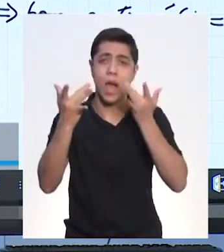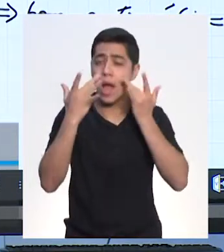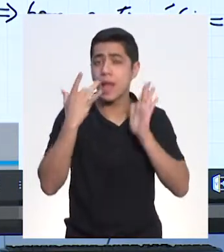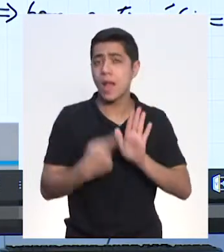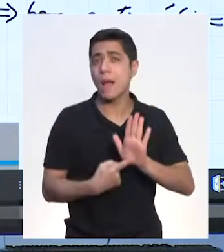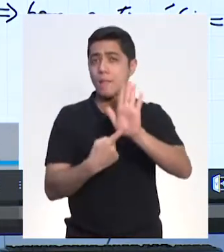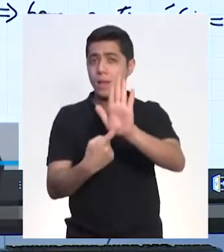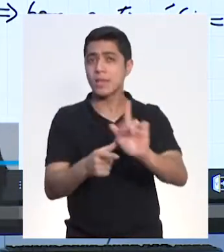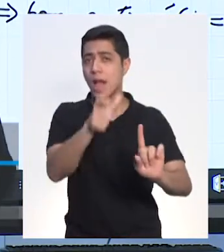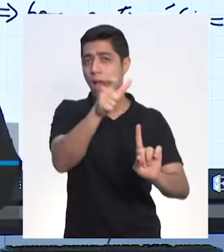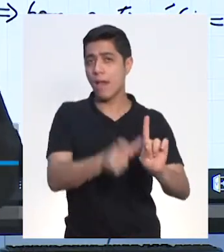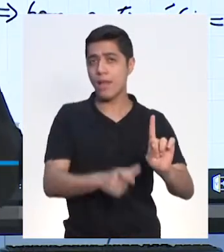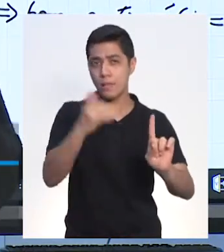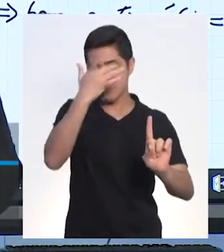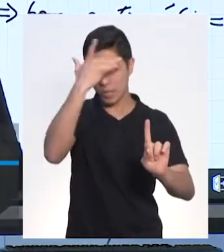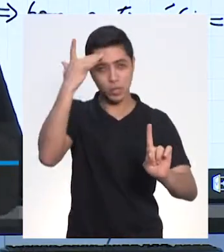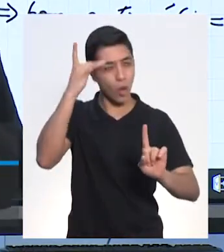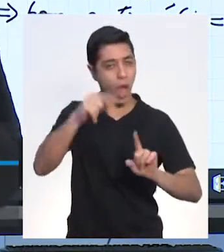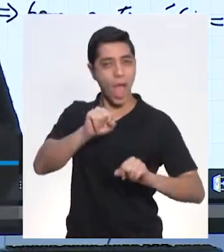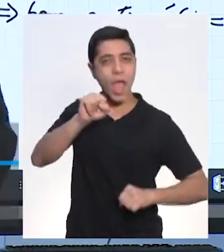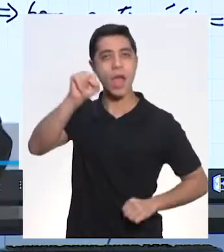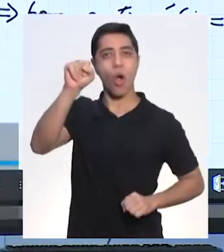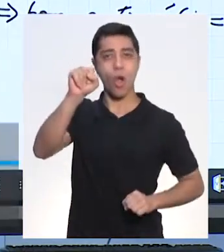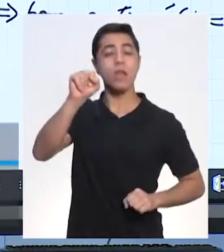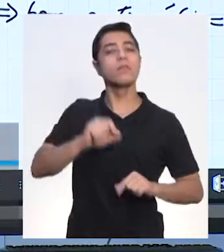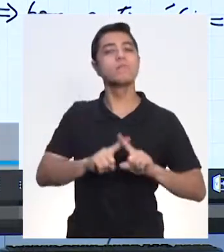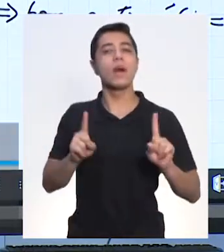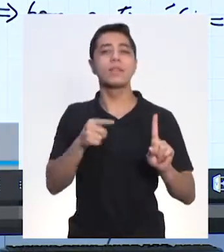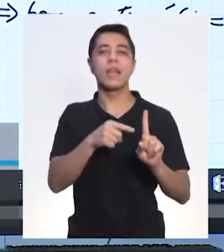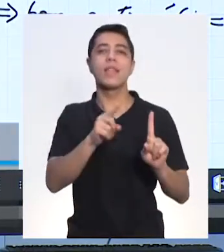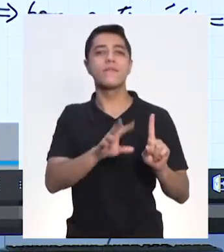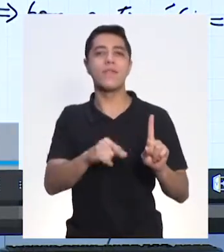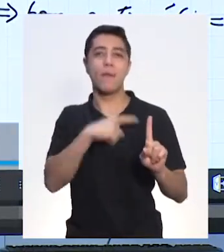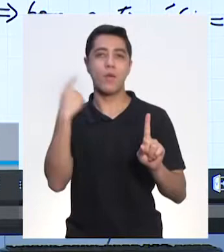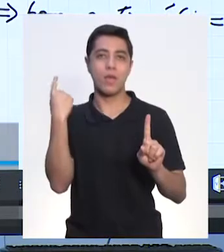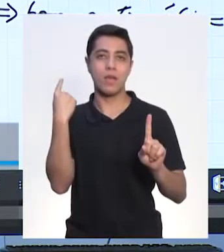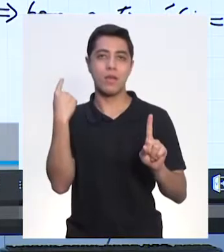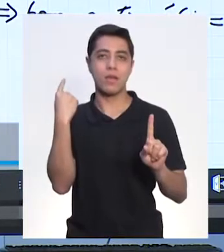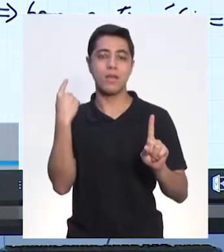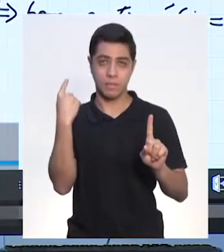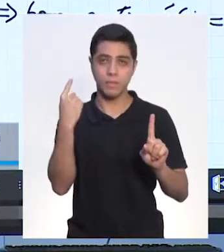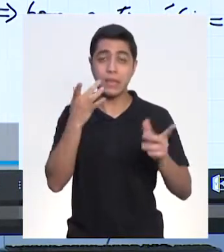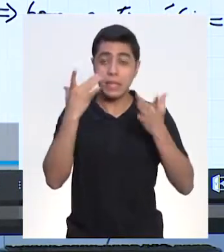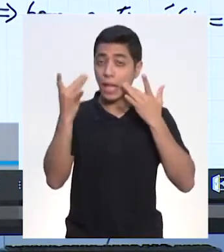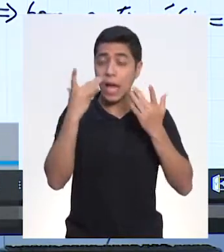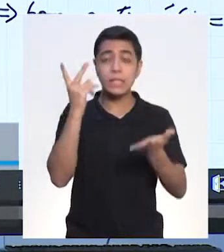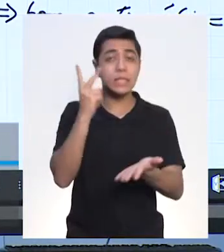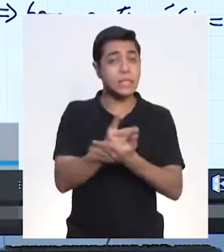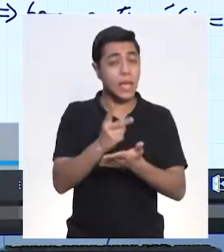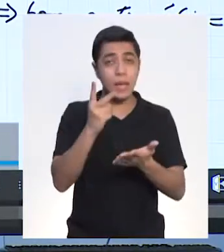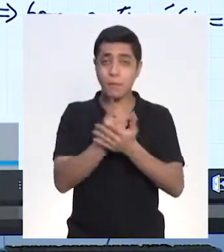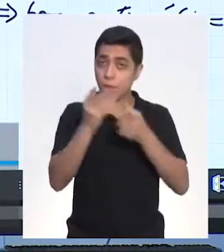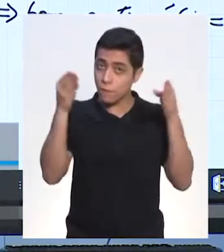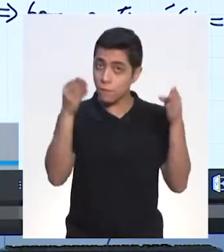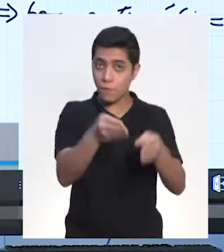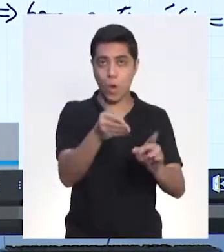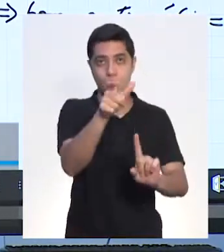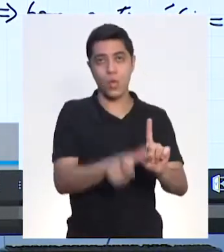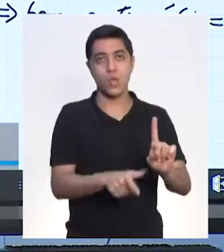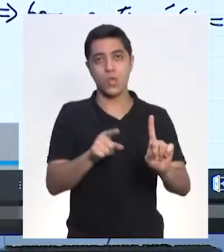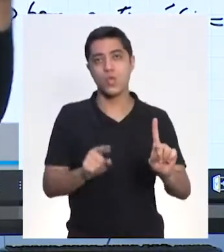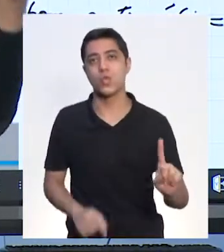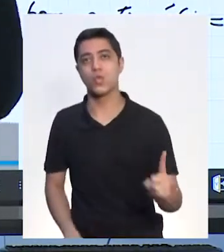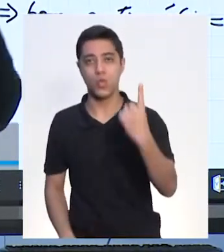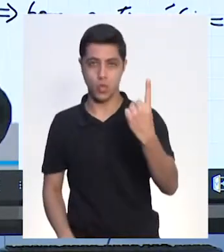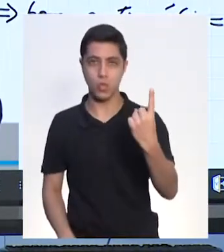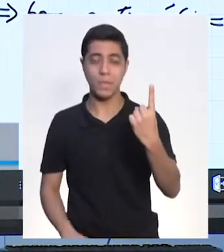de tragédia, a figura se passa toda em torno, a história, né, se passa em torno de uma figura central, que é o herói trágico. Esse herói, ele luta